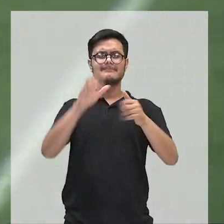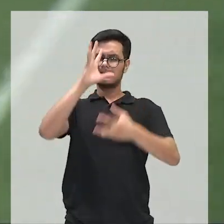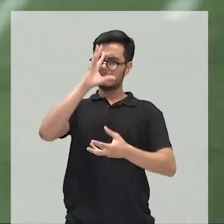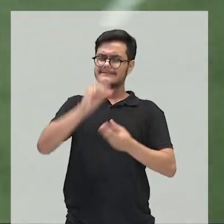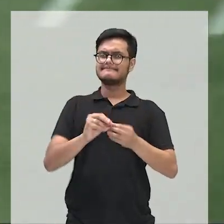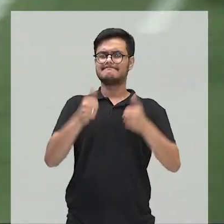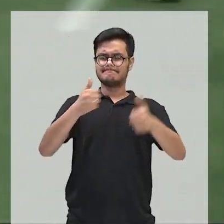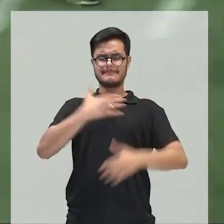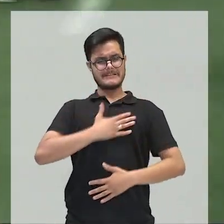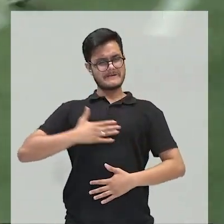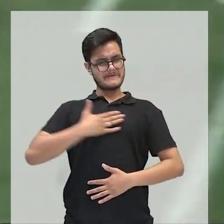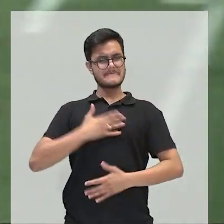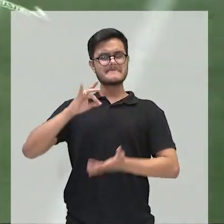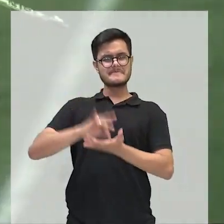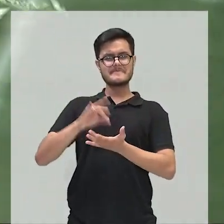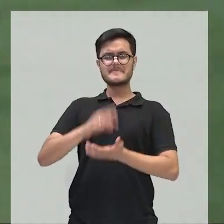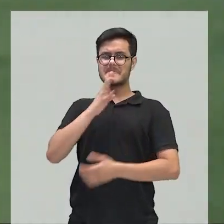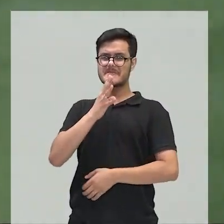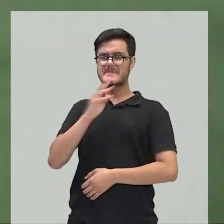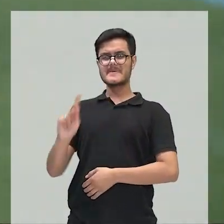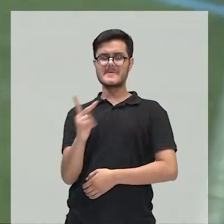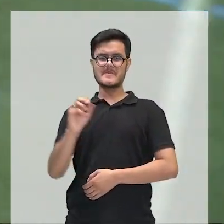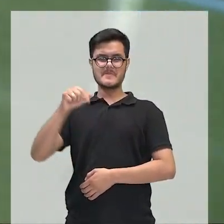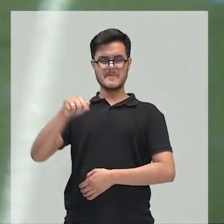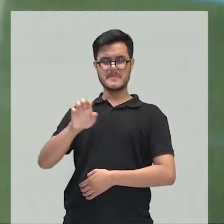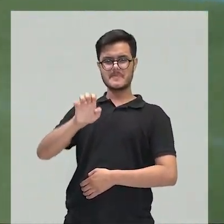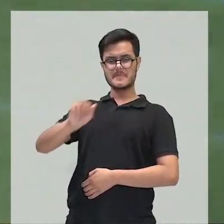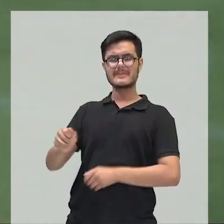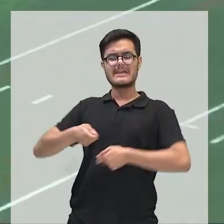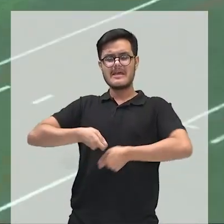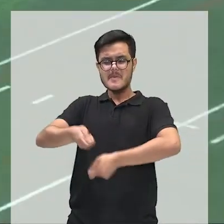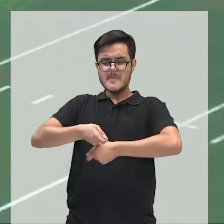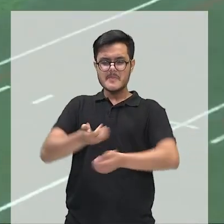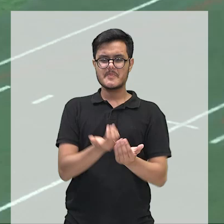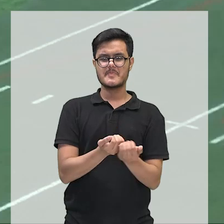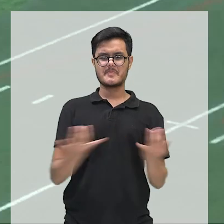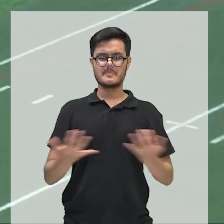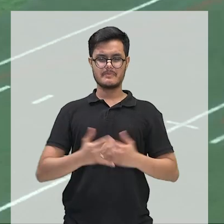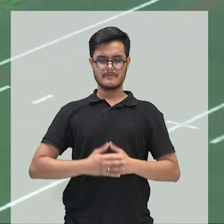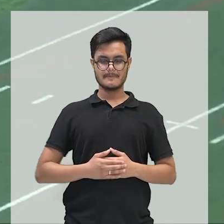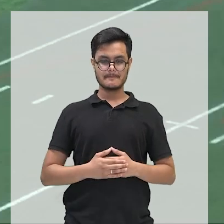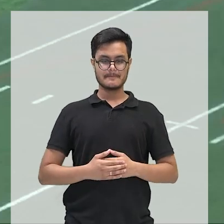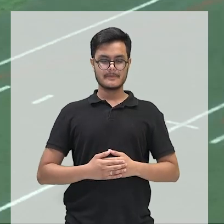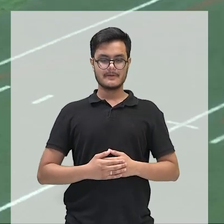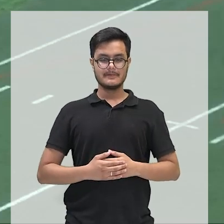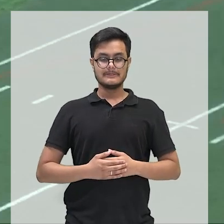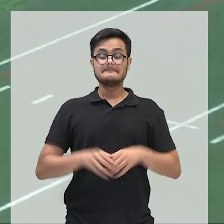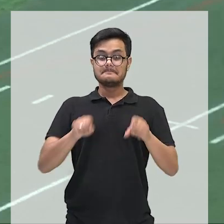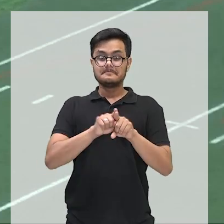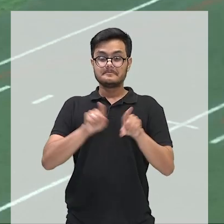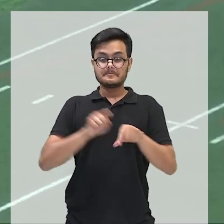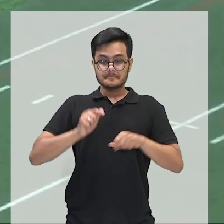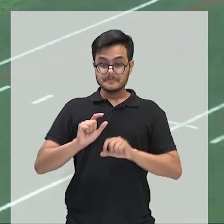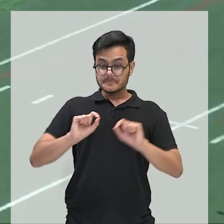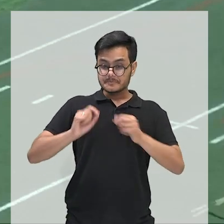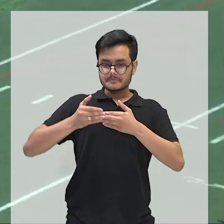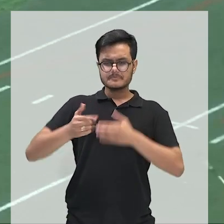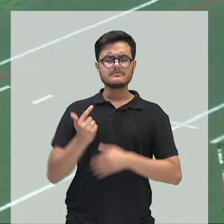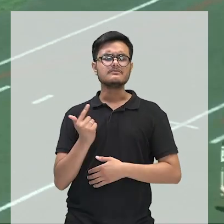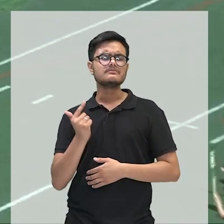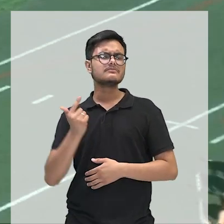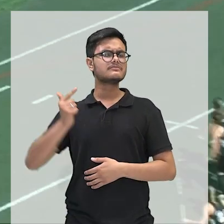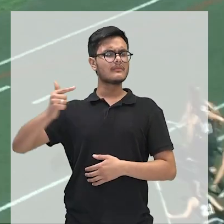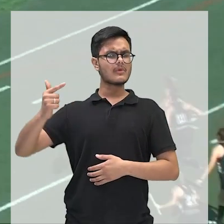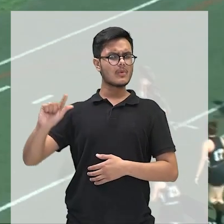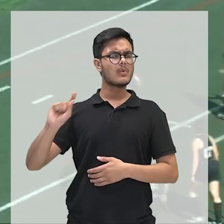tenham gostado de conhecer um pouquinho sobre o hóquei e sobre a grama. E assim nós vamos prosseguir para